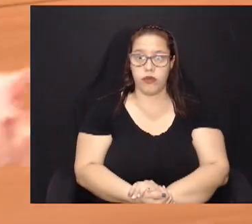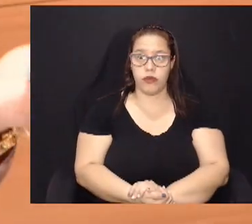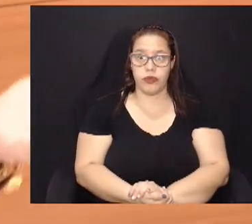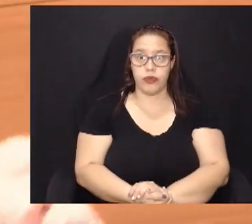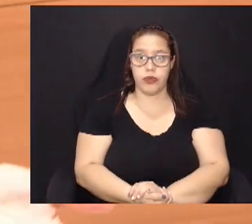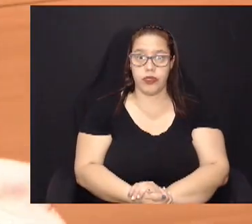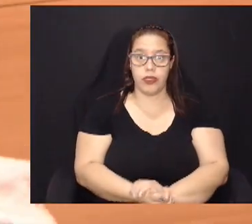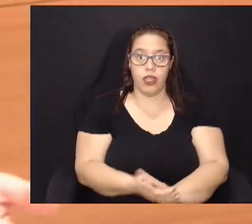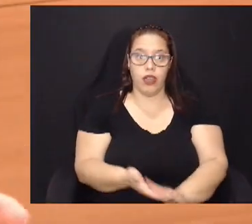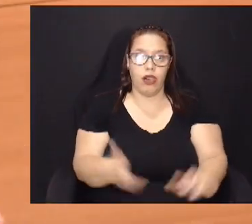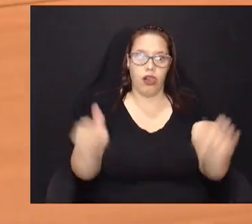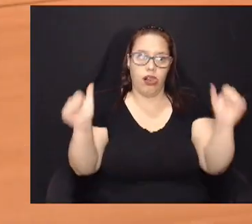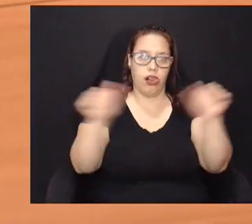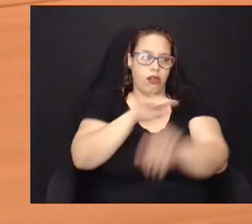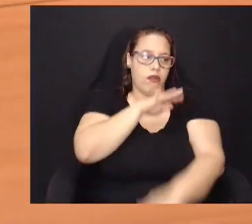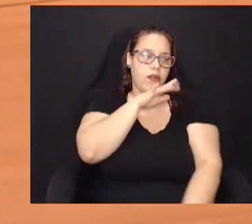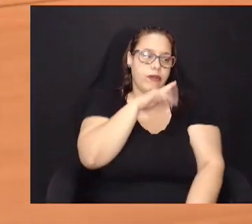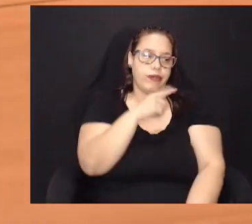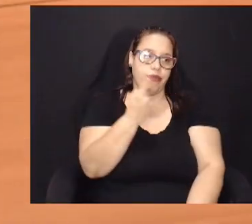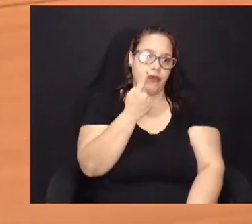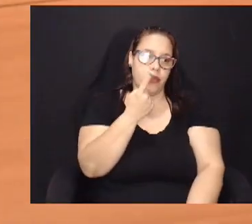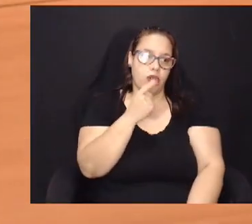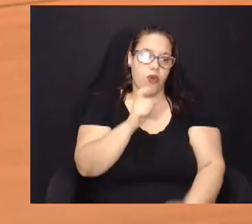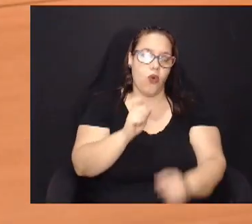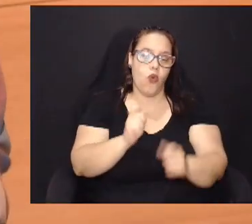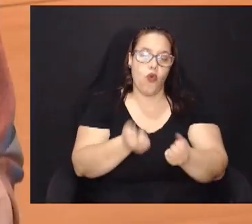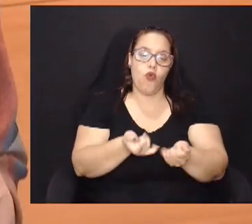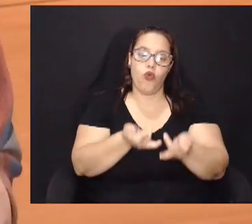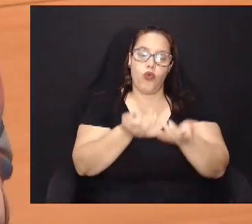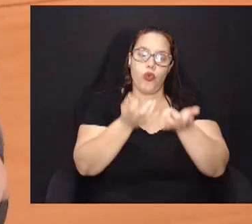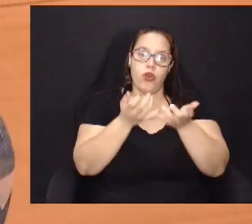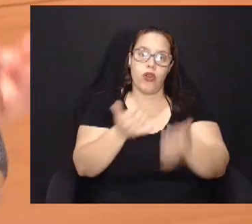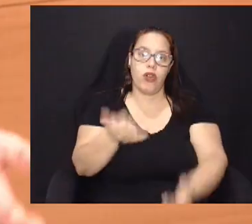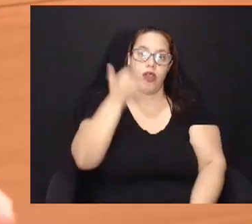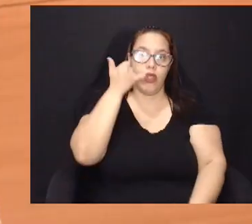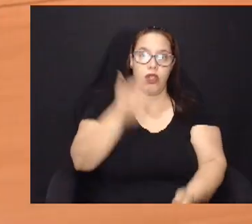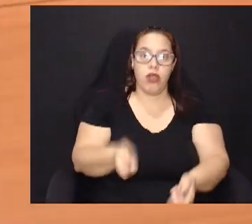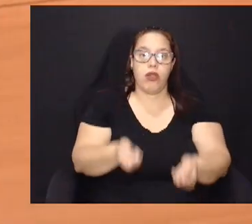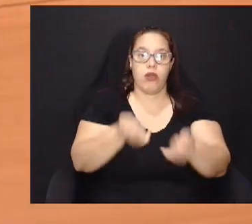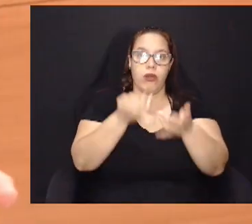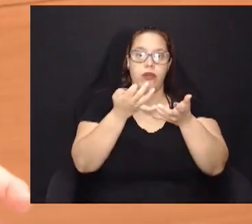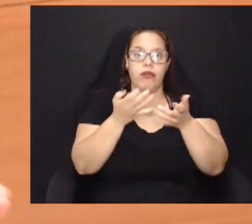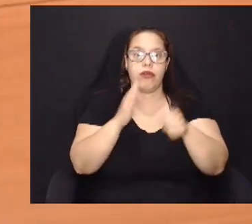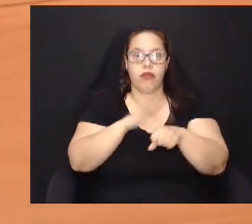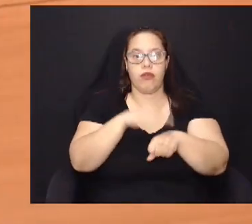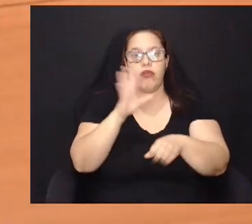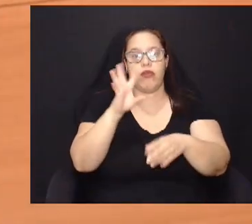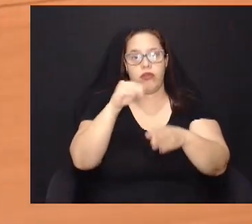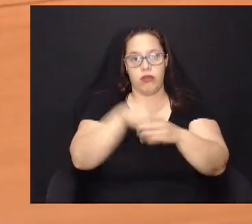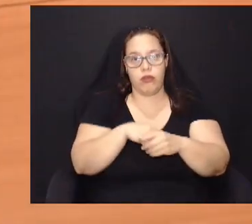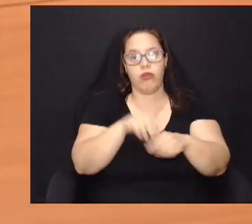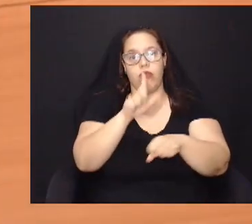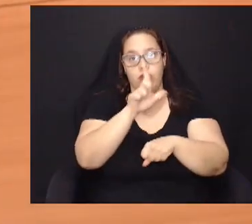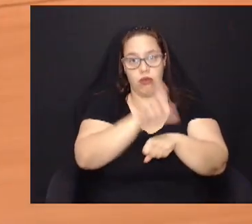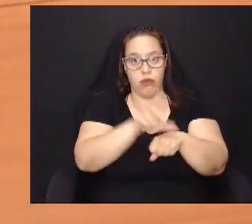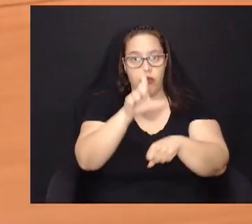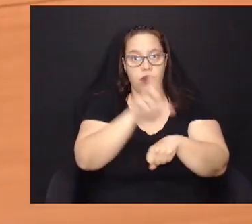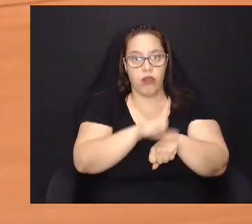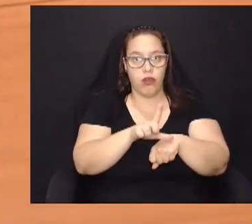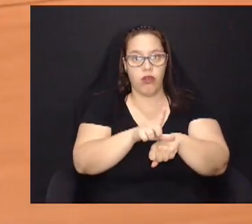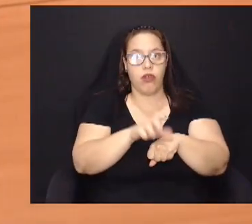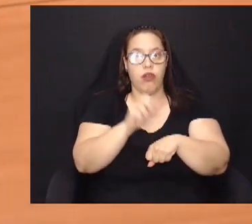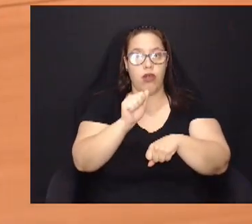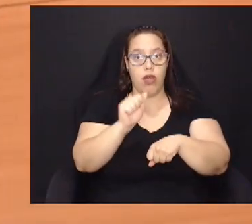desgraça, basta uma faísca, né? Até celular pega fogo do lado, quanto mais dentro de um comércio. Então, a VCB